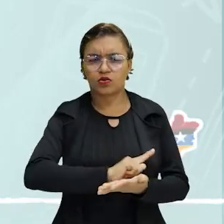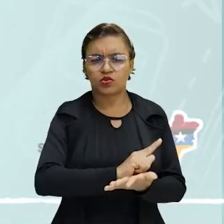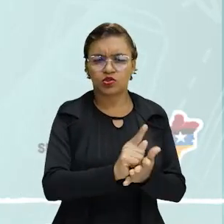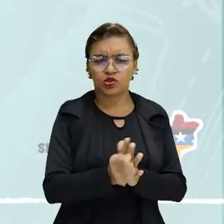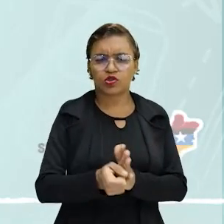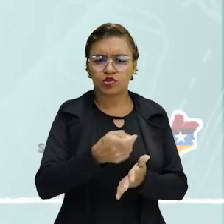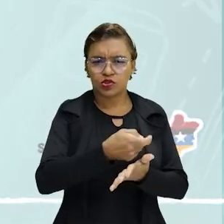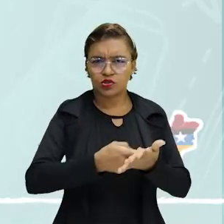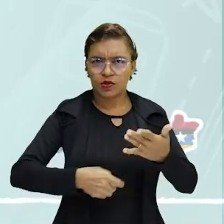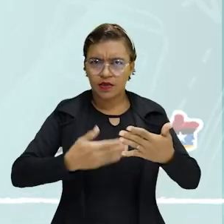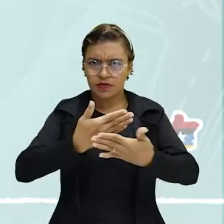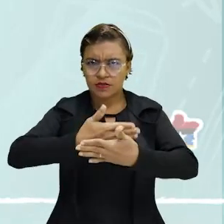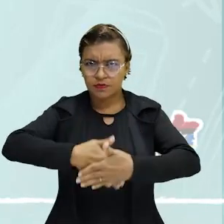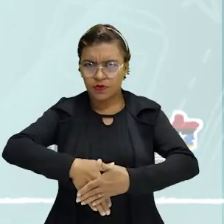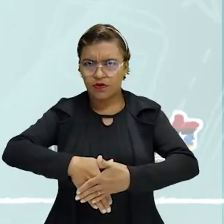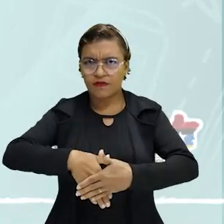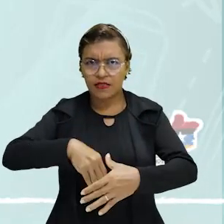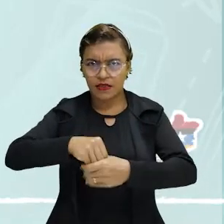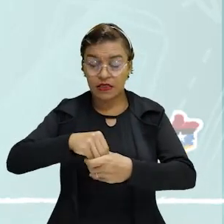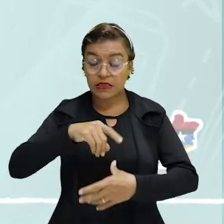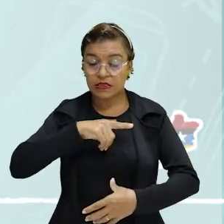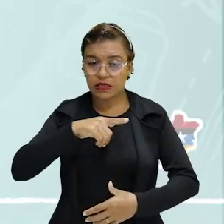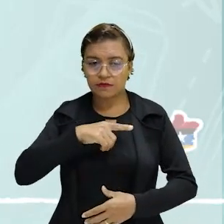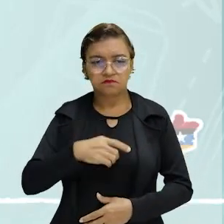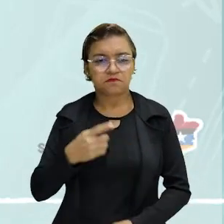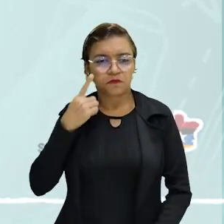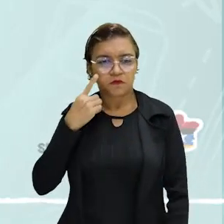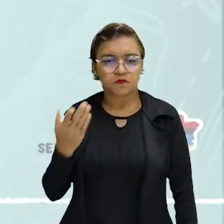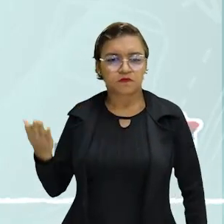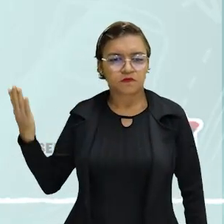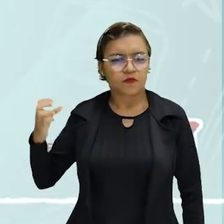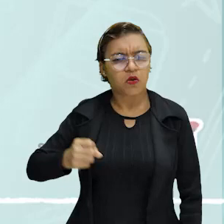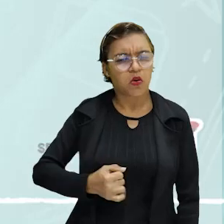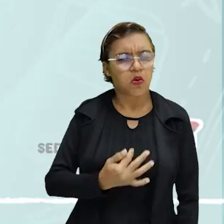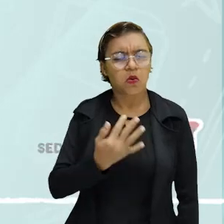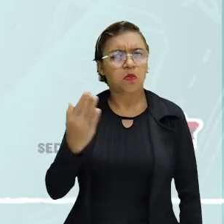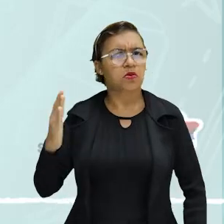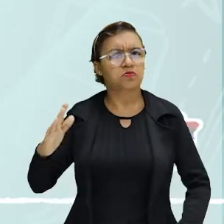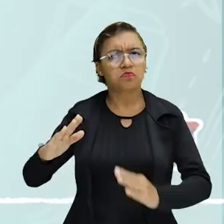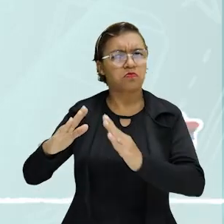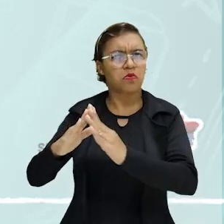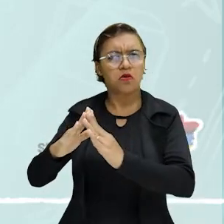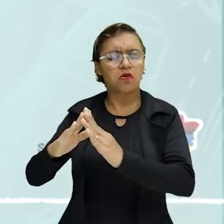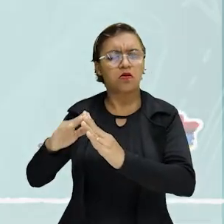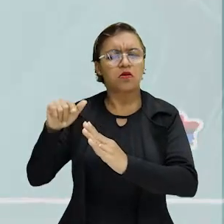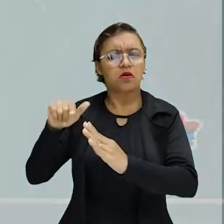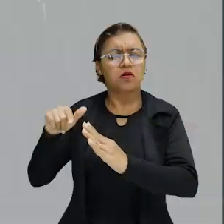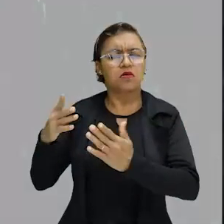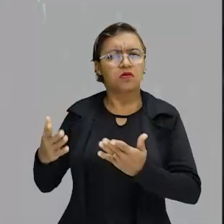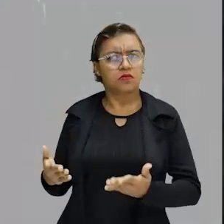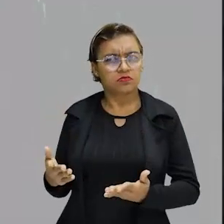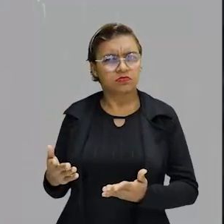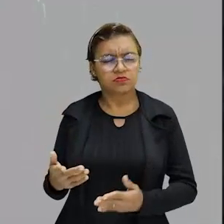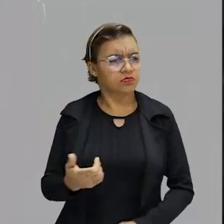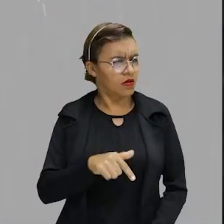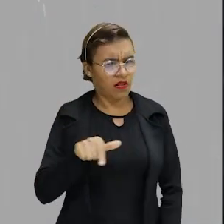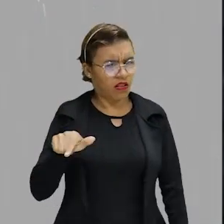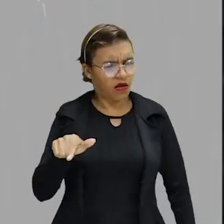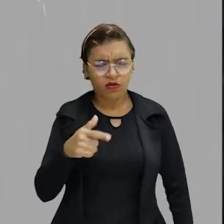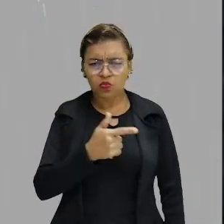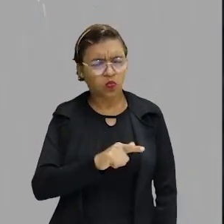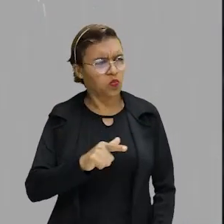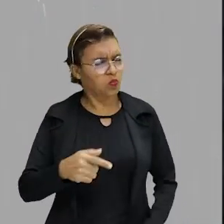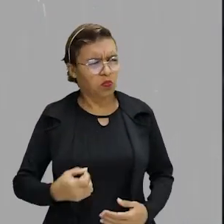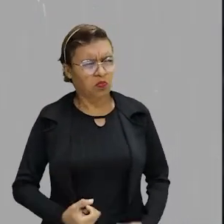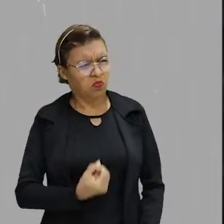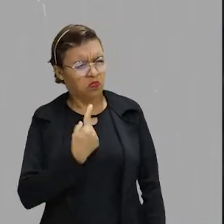provas. Quantos vivem nesta casa? Quantos vivem? Vivente não tem nenhum não, senhor.